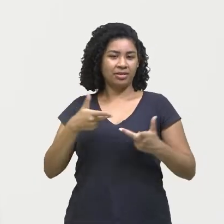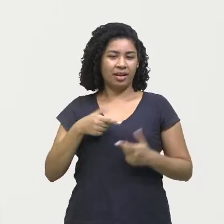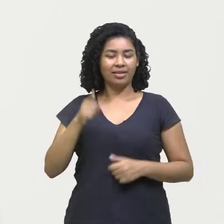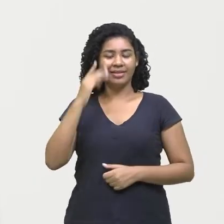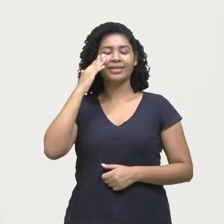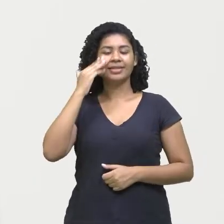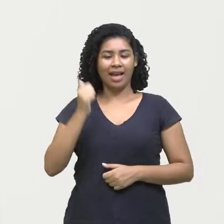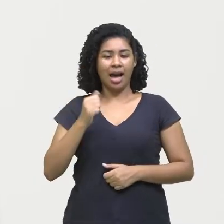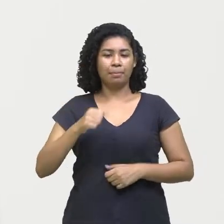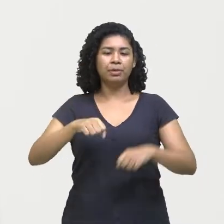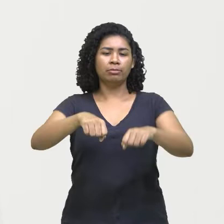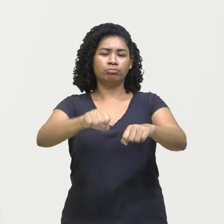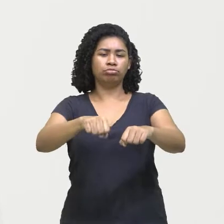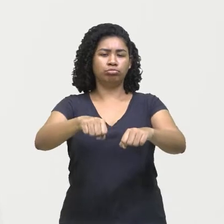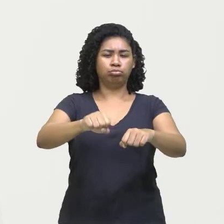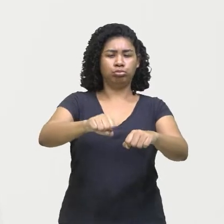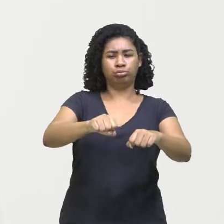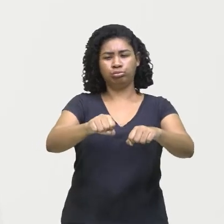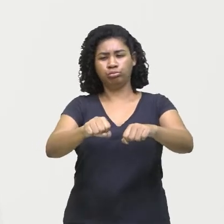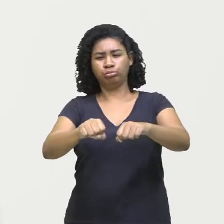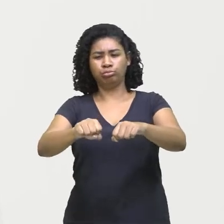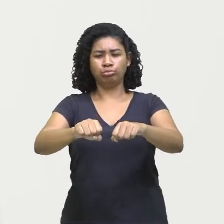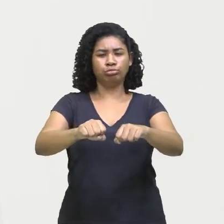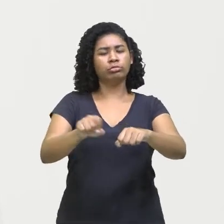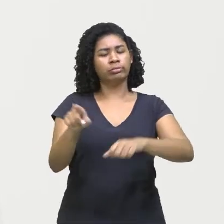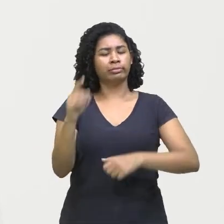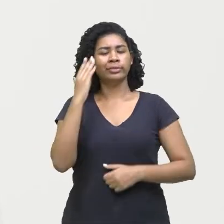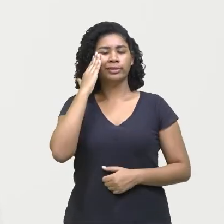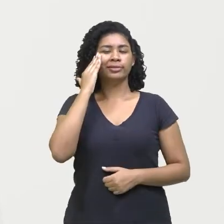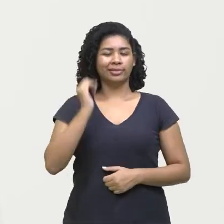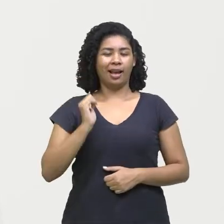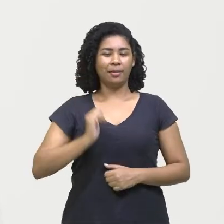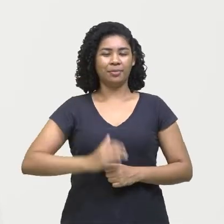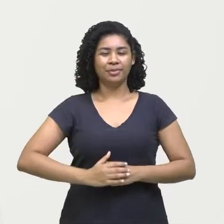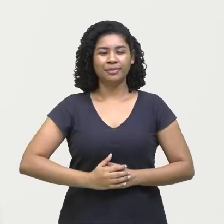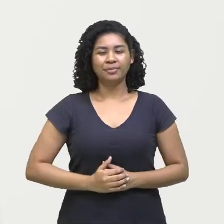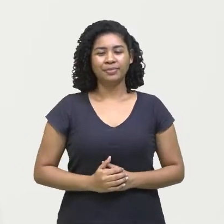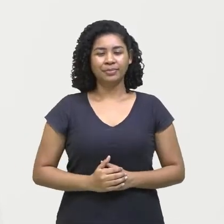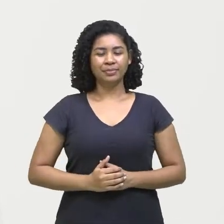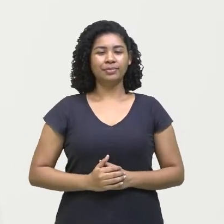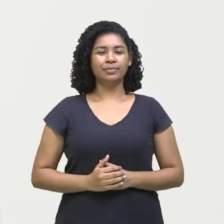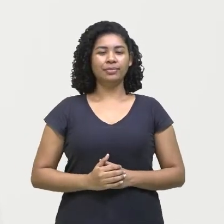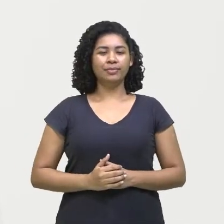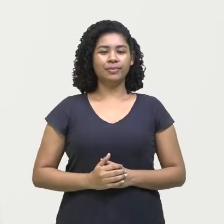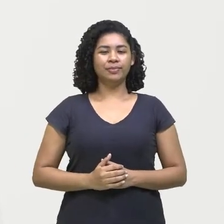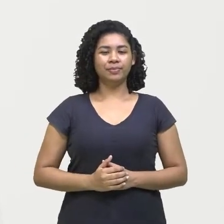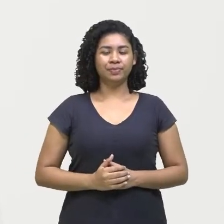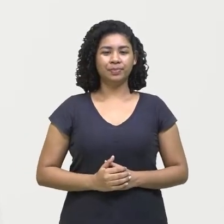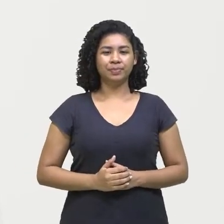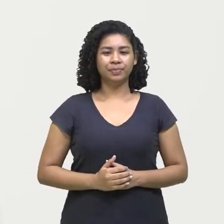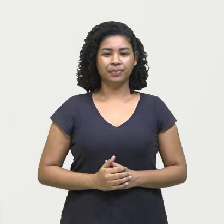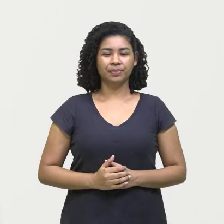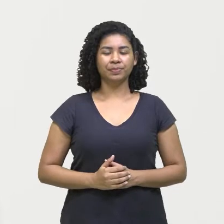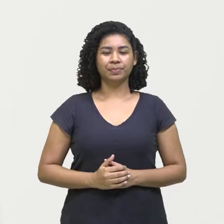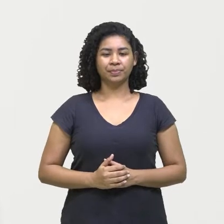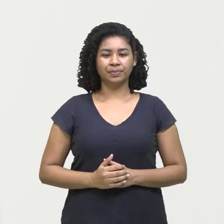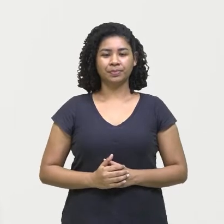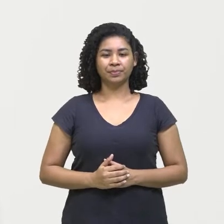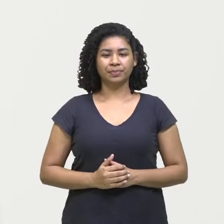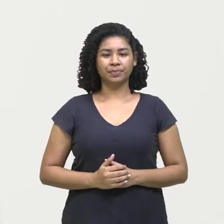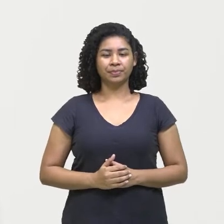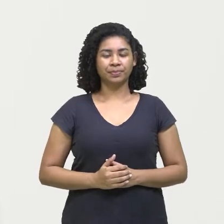tá? She can drive, ela consegue, ela tem habilidade, ela sabe, né, dirigir uma